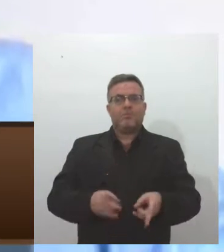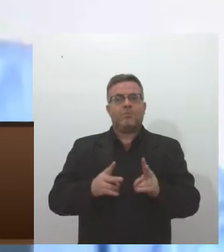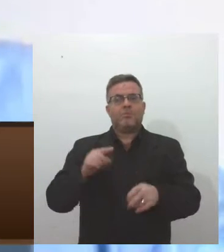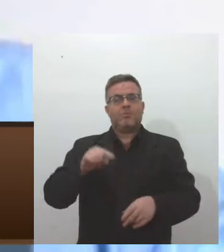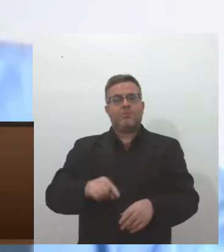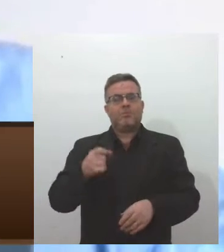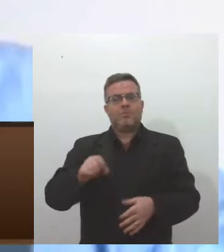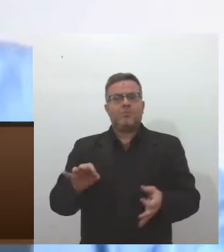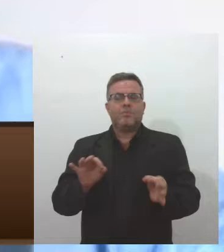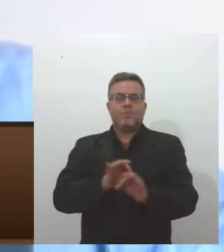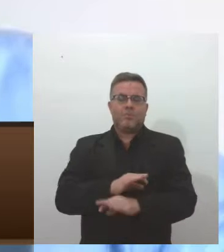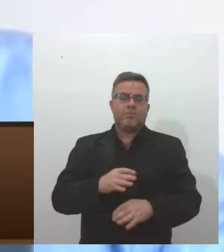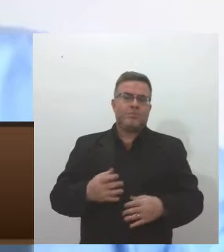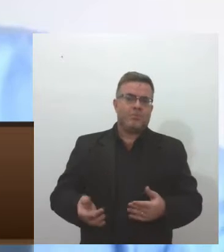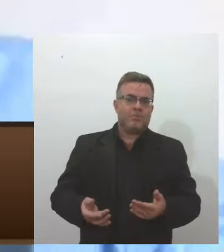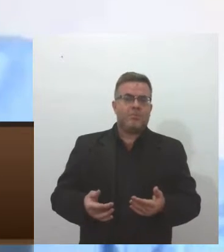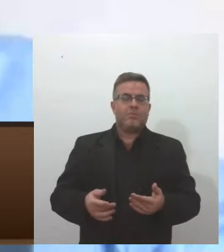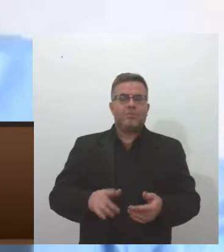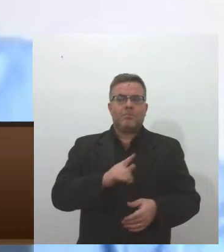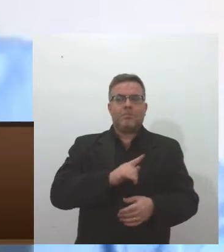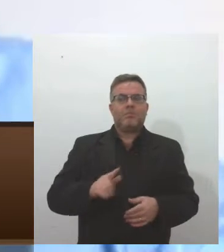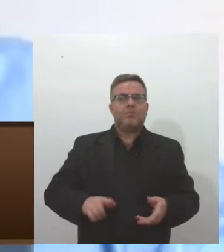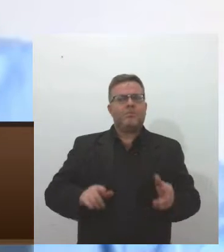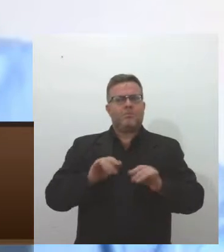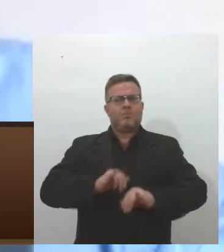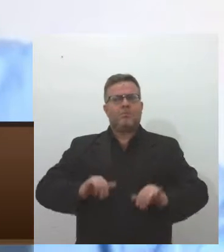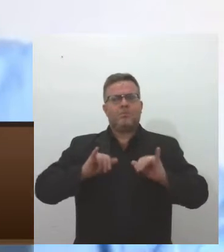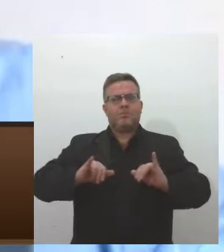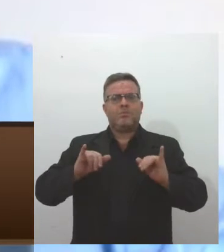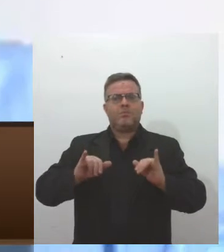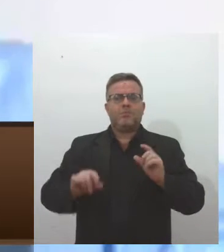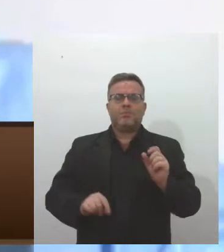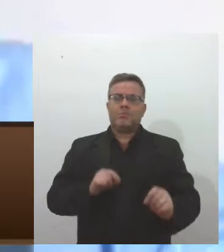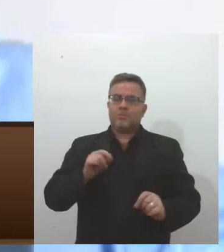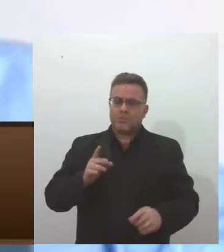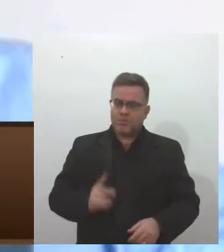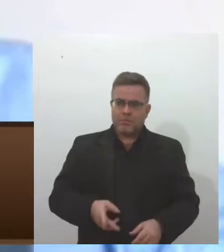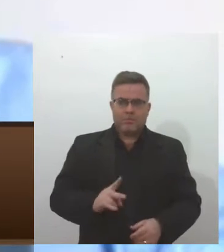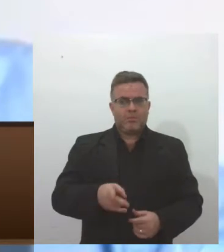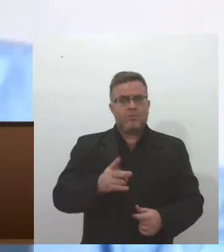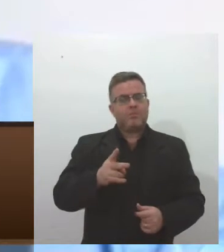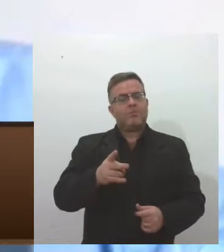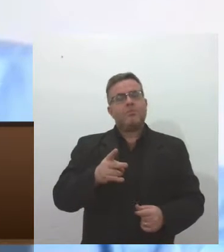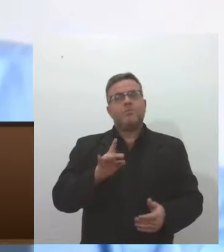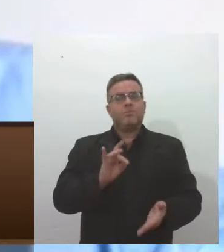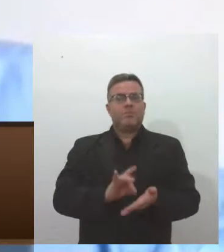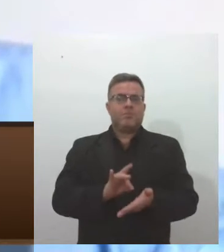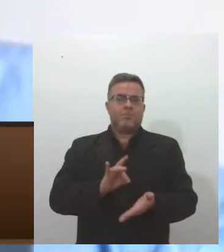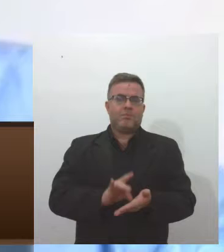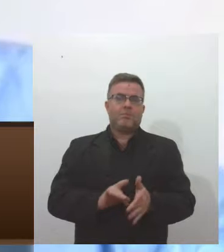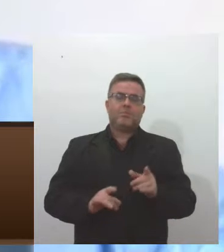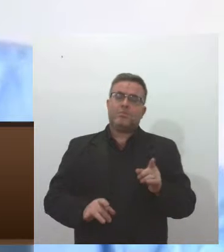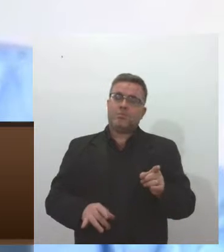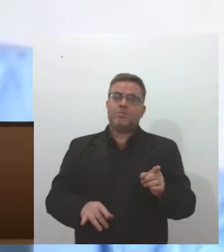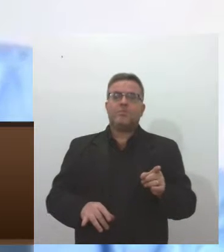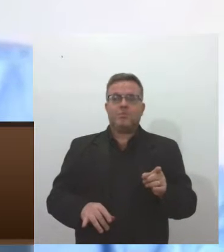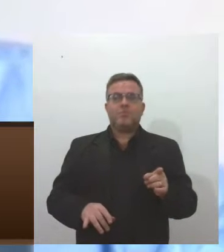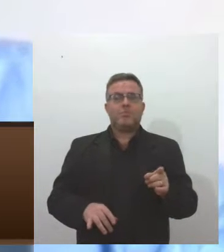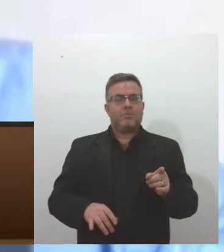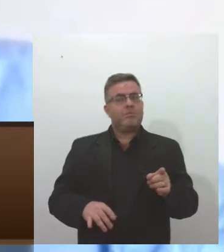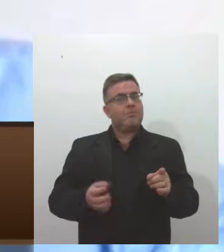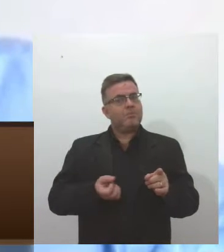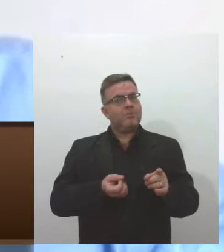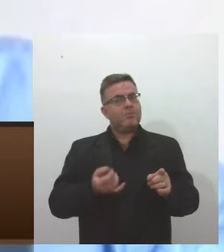Sergipe, e o governador deixou bem claro que, ao continuar assim, os índices de pandemia